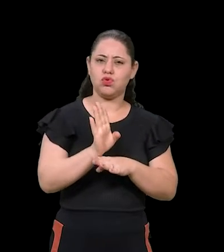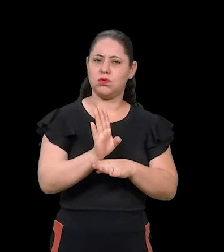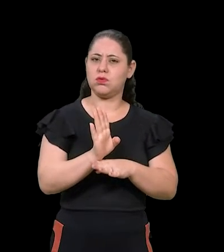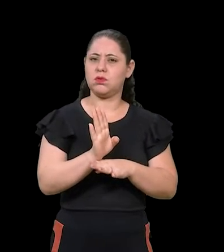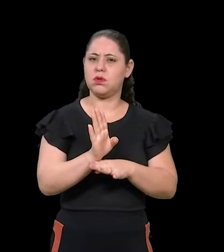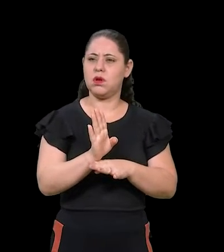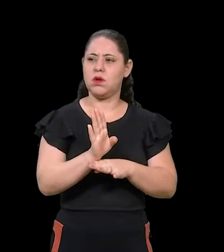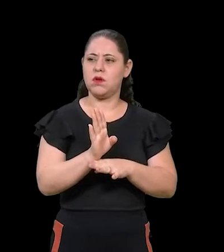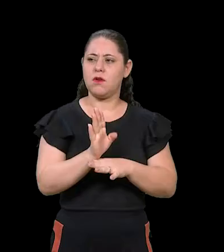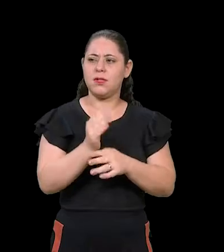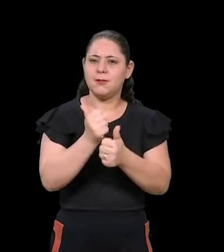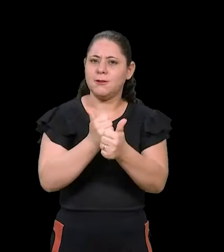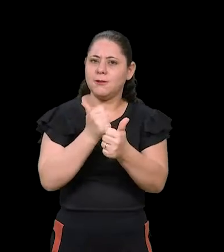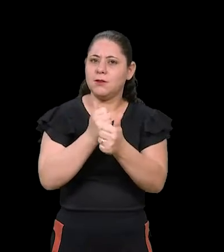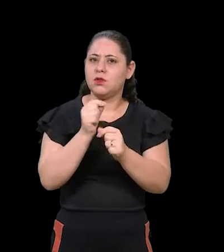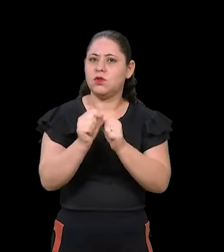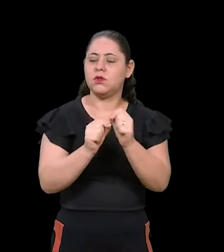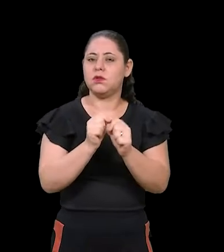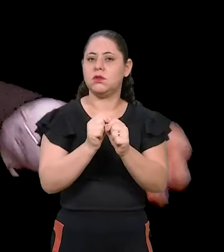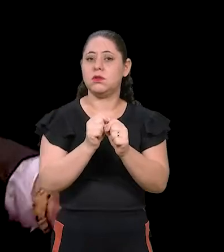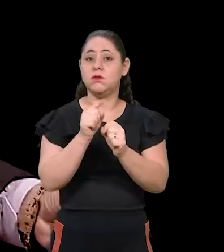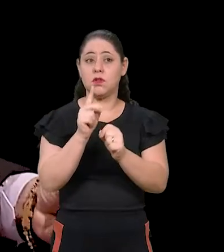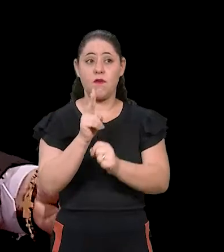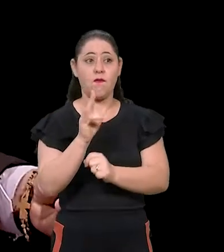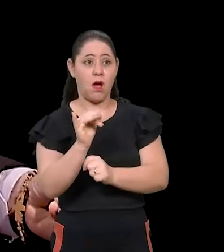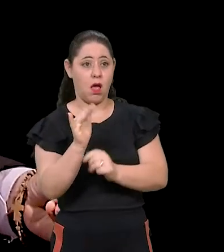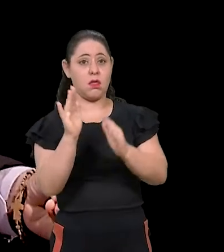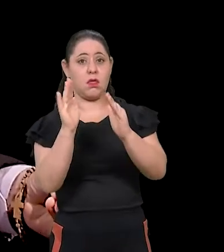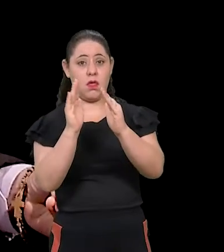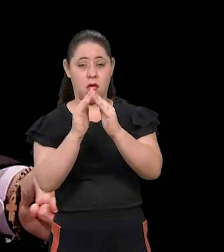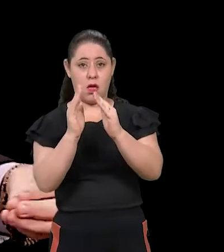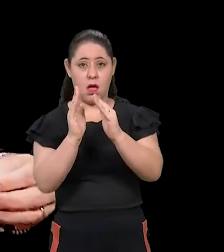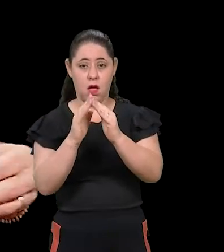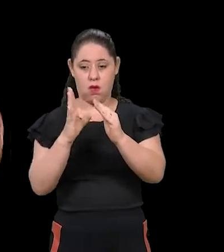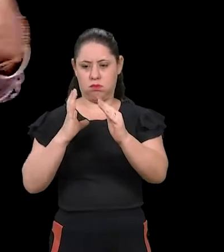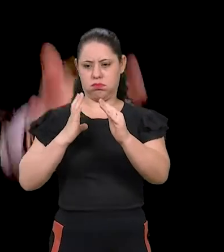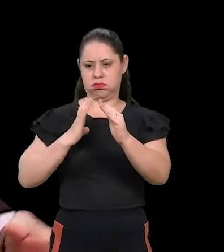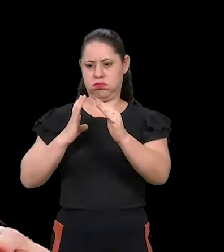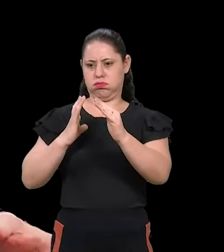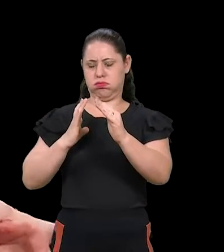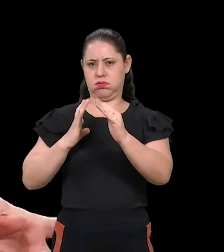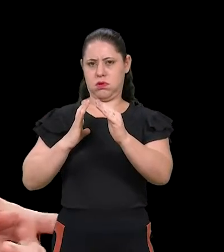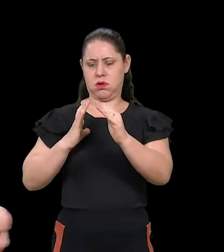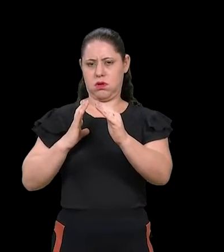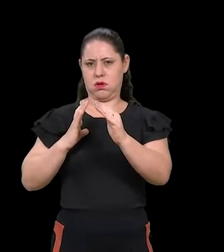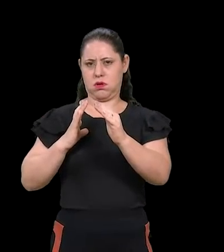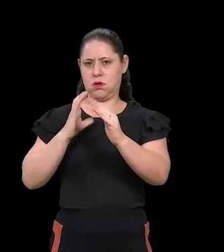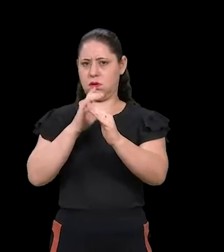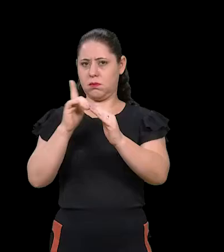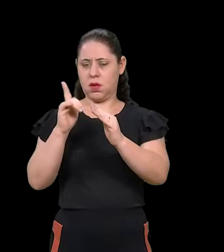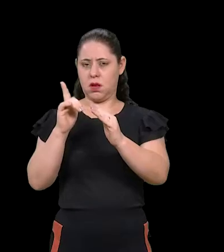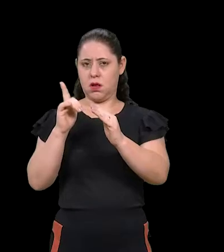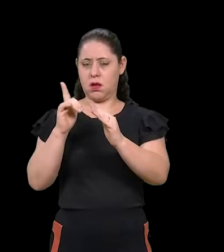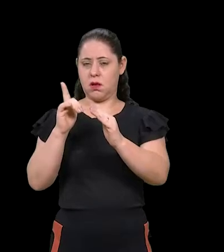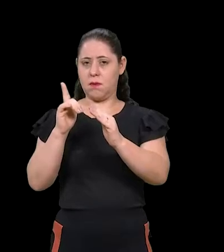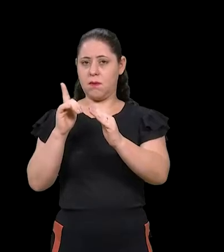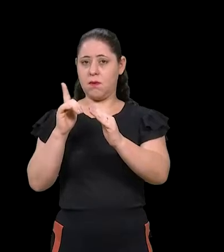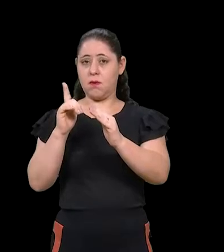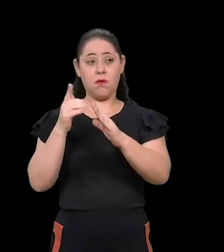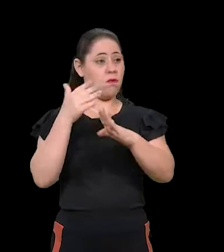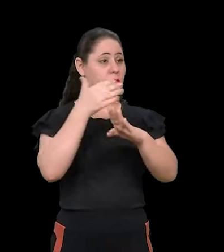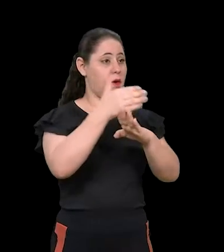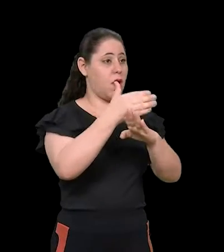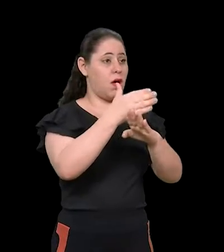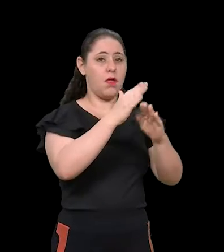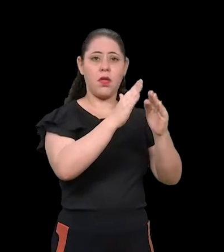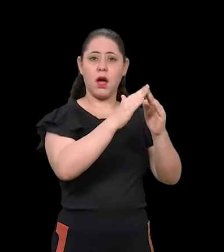aquela questão assim, você vai na casa do mais rico de Campo Grande, né? Do mais abastado, e você vai na casa do